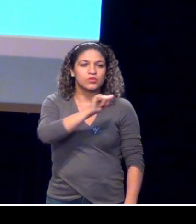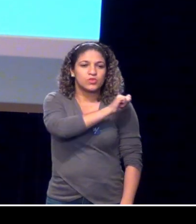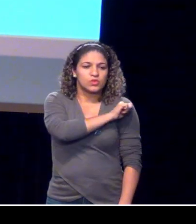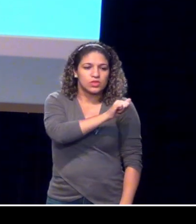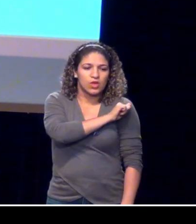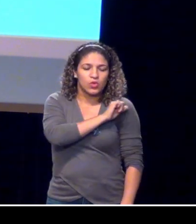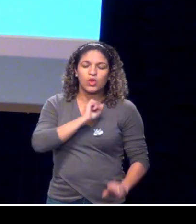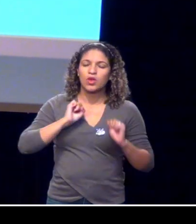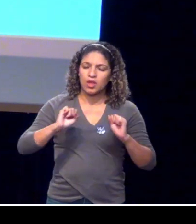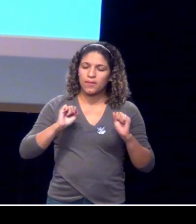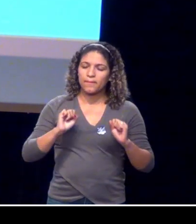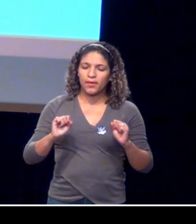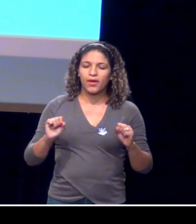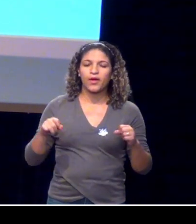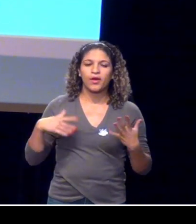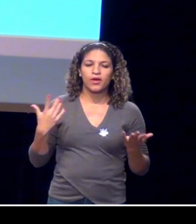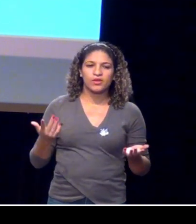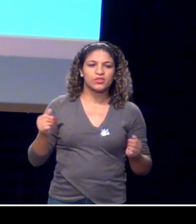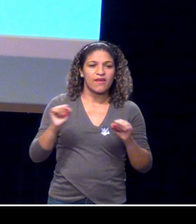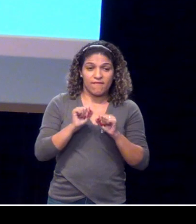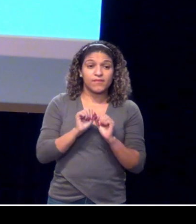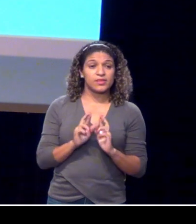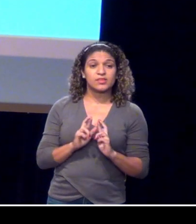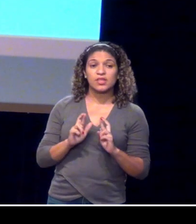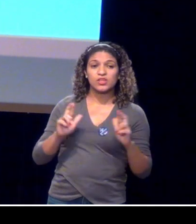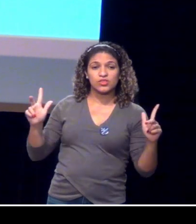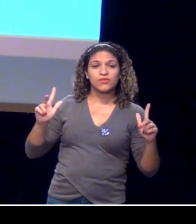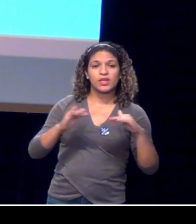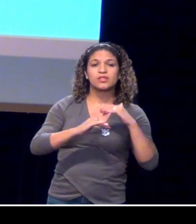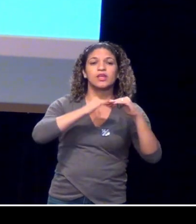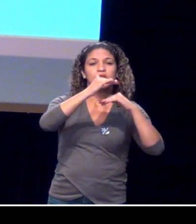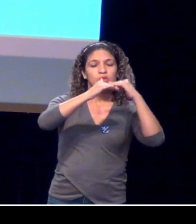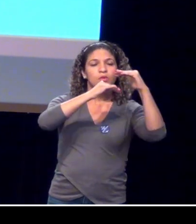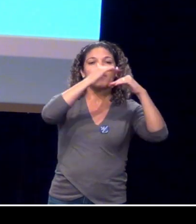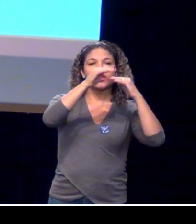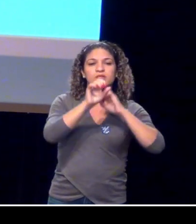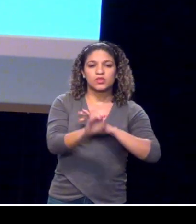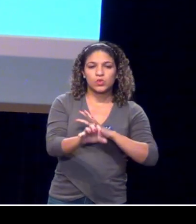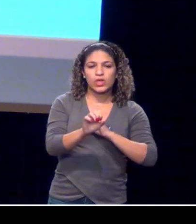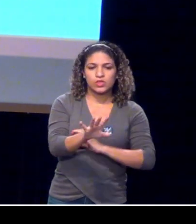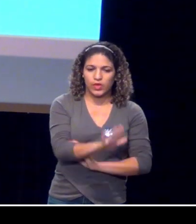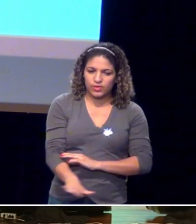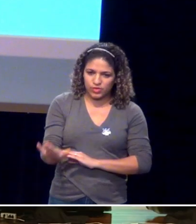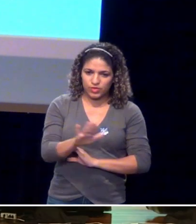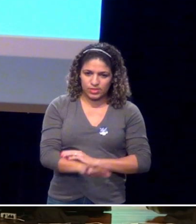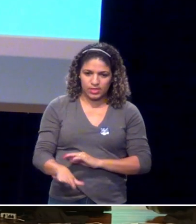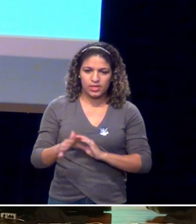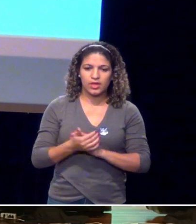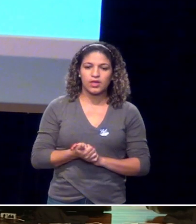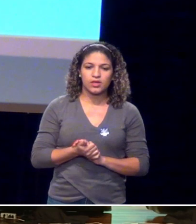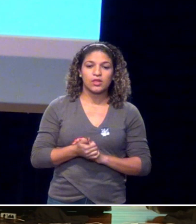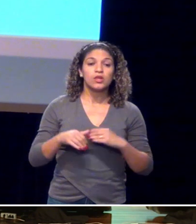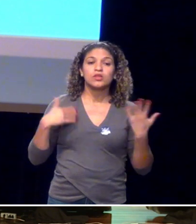alunos e que pode, então, fazer muita diferença no processo educacional das crianças. Sobre o